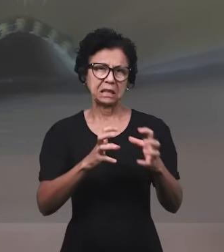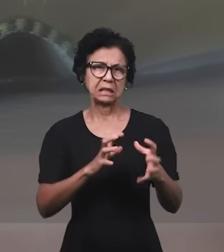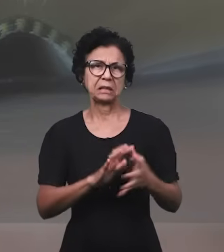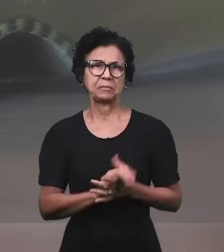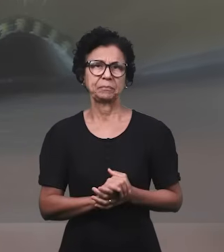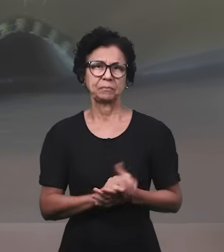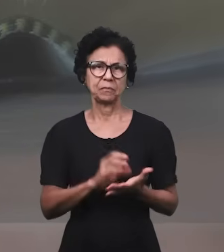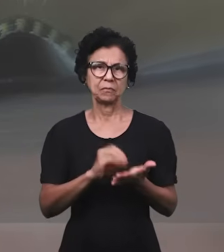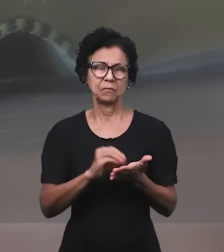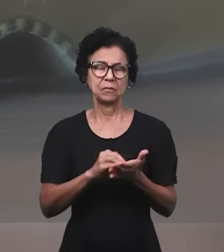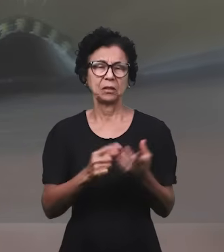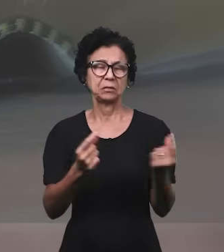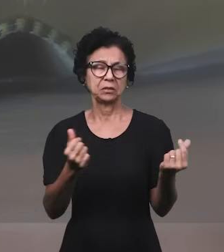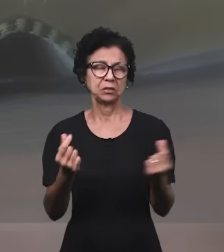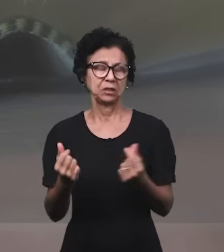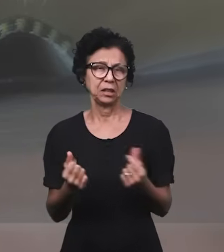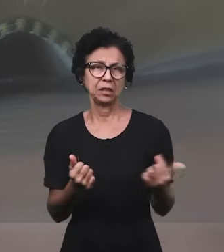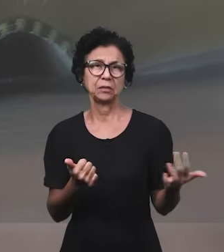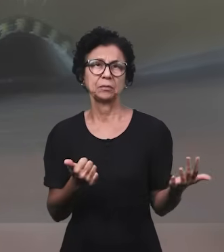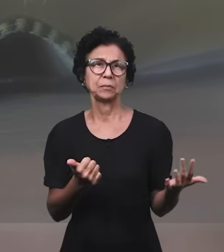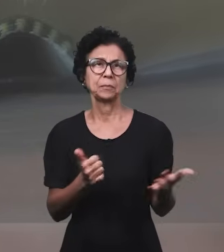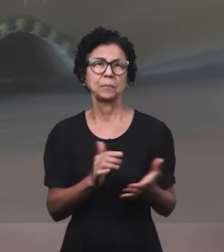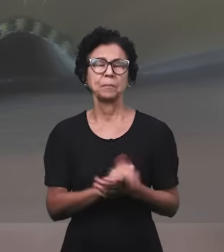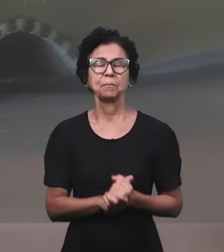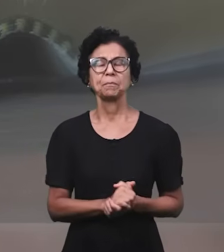Tempo no casamento.